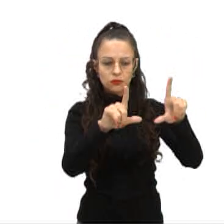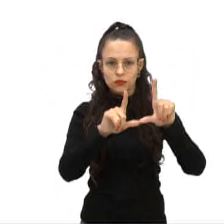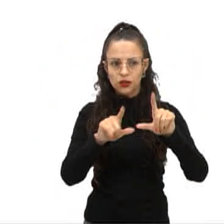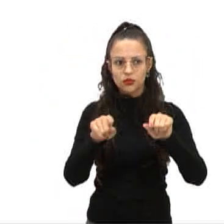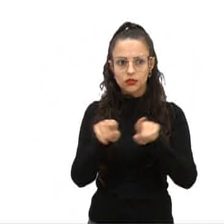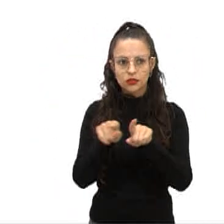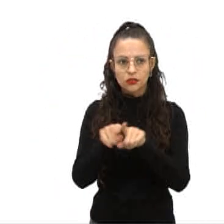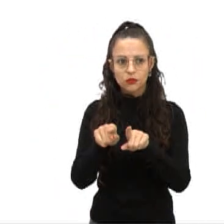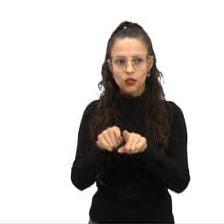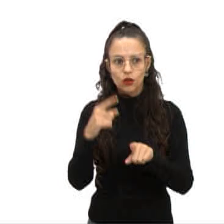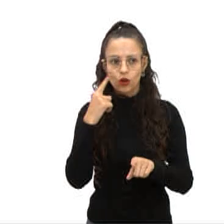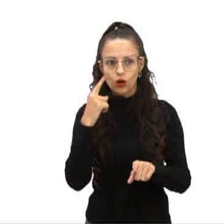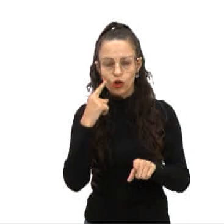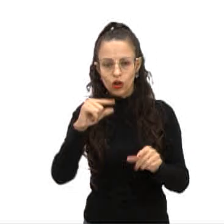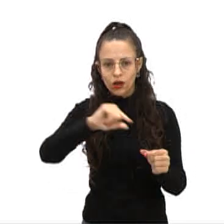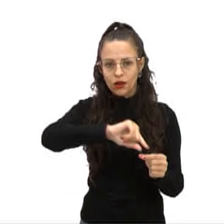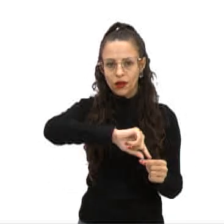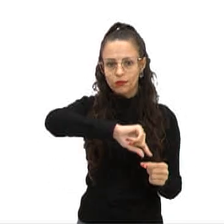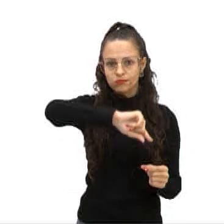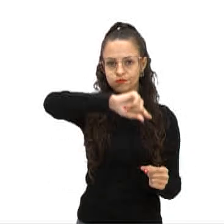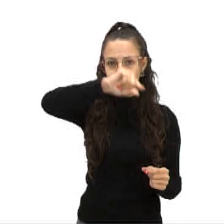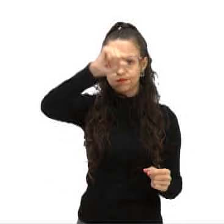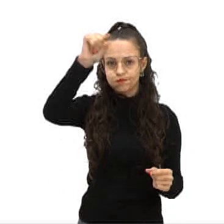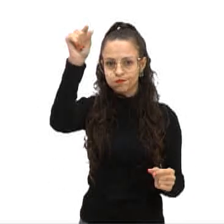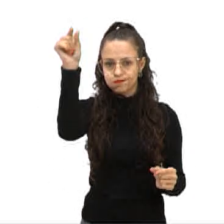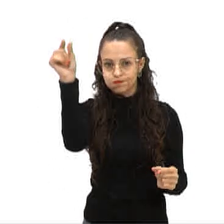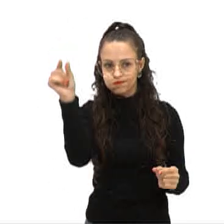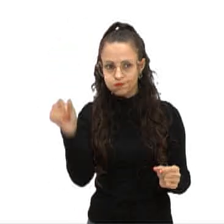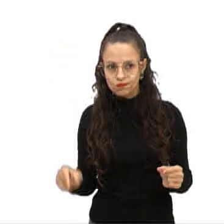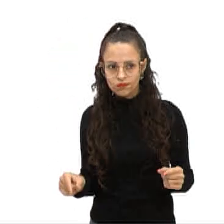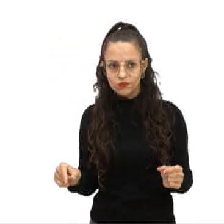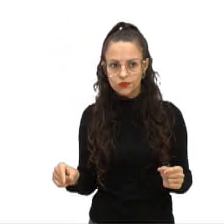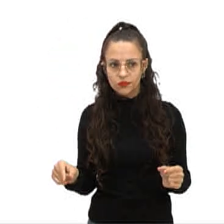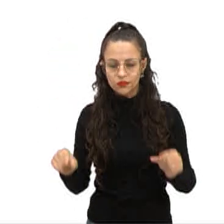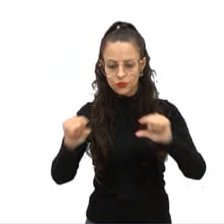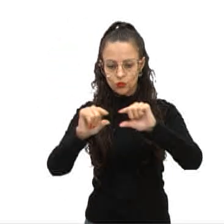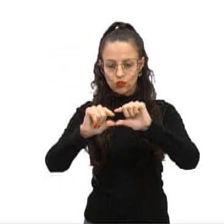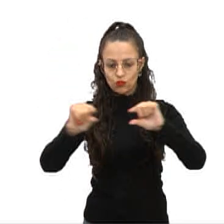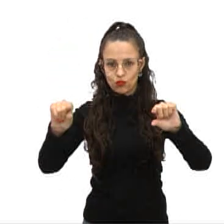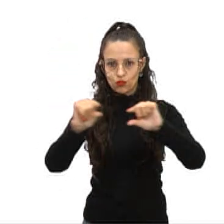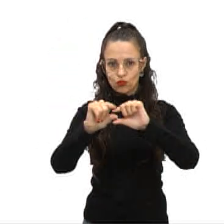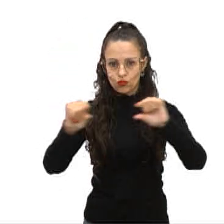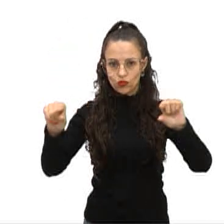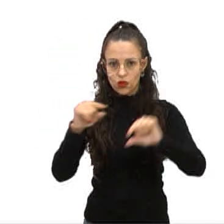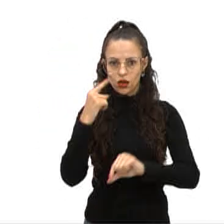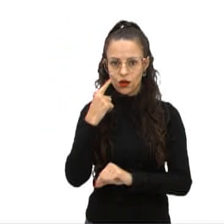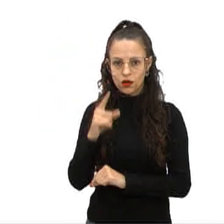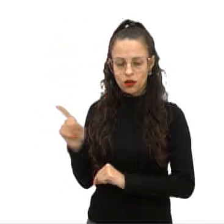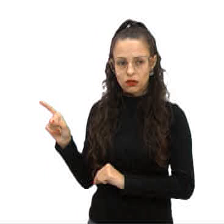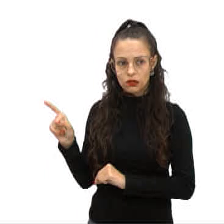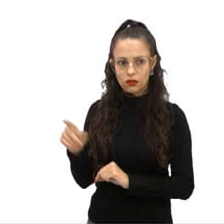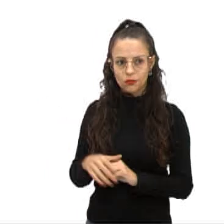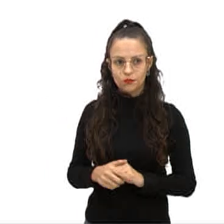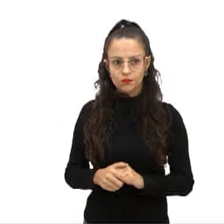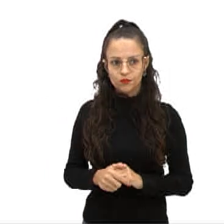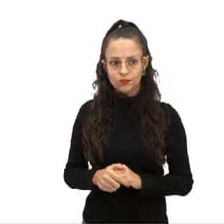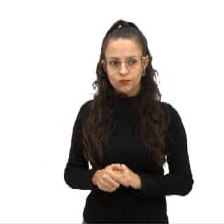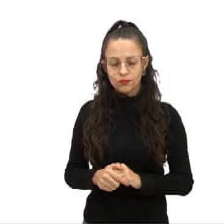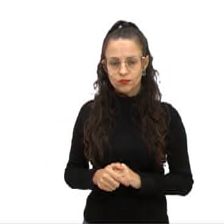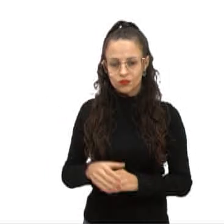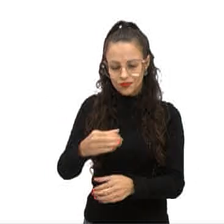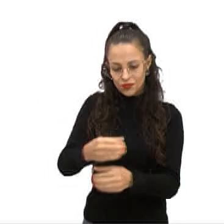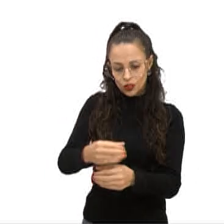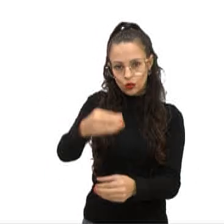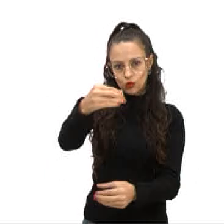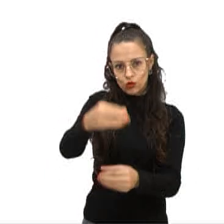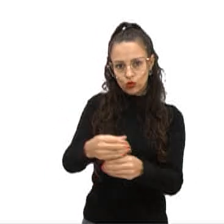acompanham o desenvolvimento do arco, aqui as arquivoltas. O tímpano, que é onde tinha muita escultura, o dintel também era um acabamento, né? E a parte luz é essa coluna